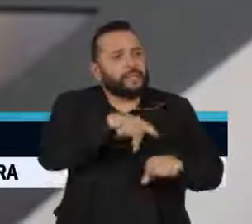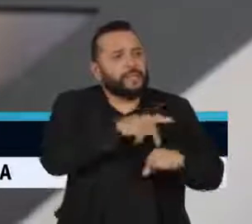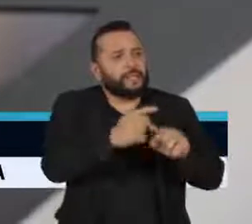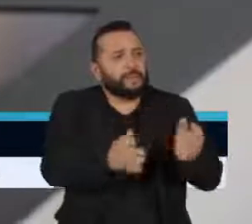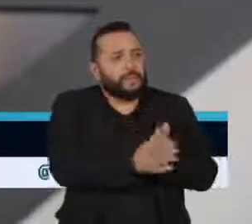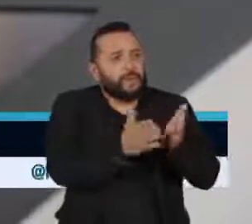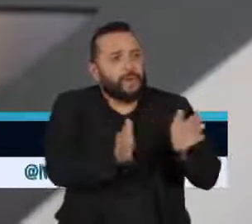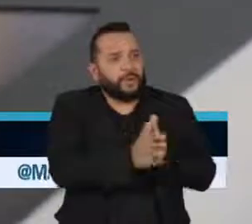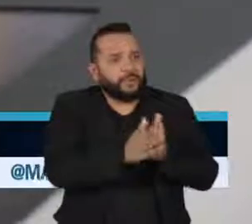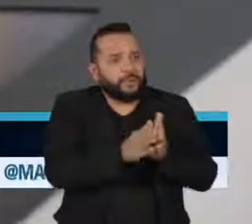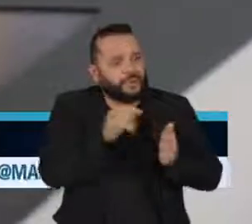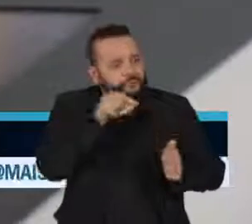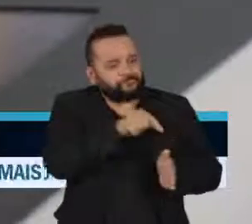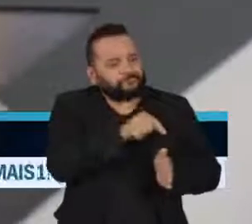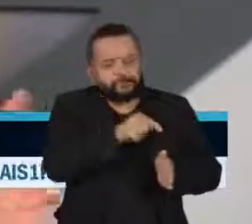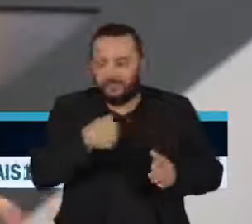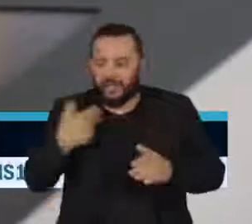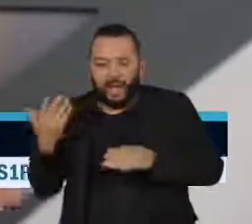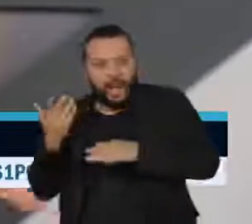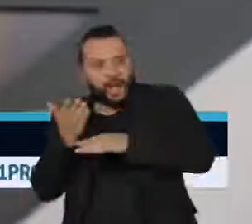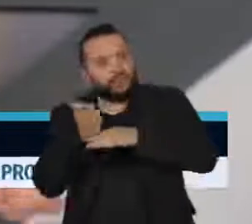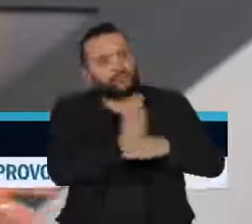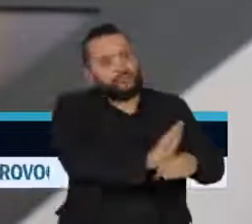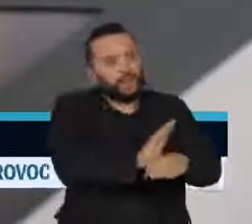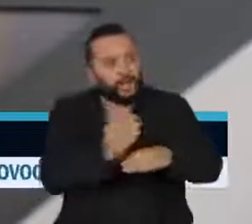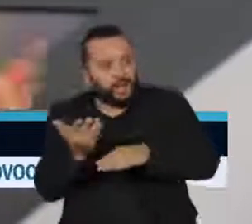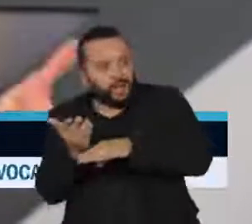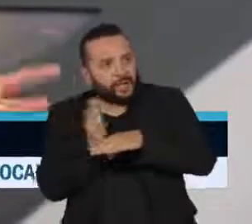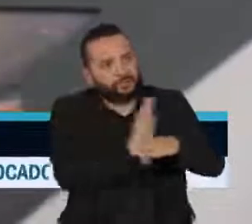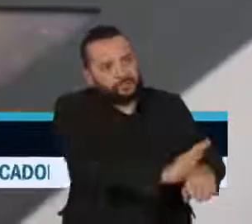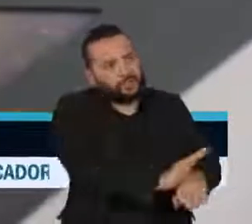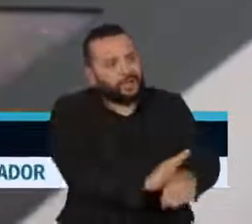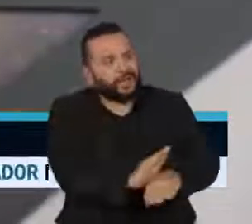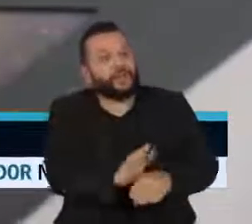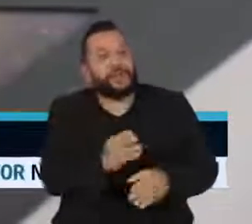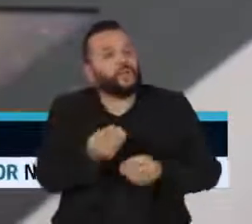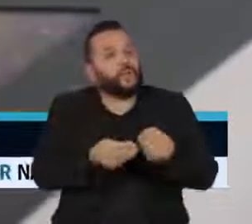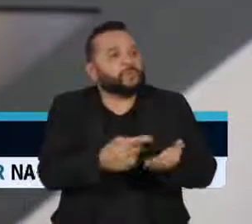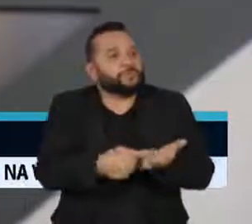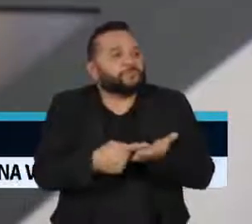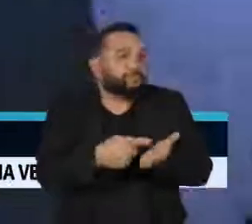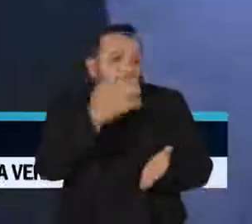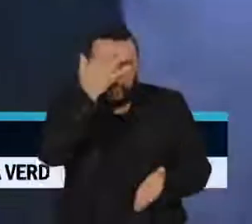mais tempo têm que ajudar. Aí é eles acharem um entendimento, né?